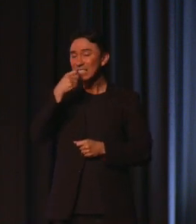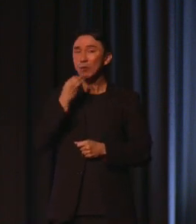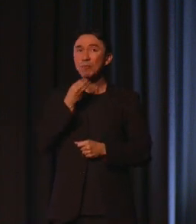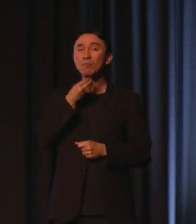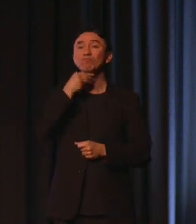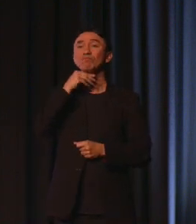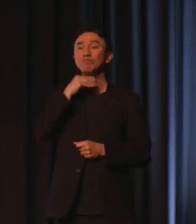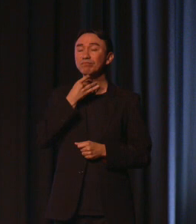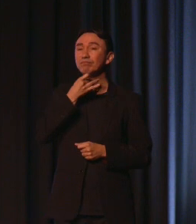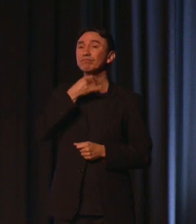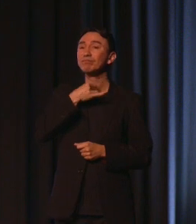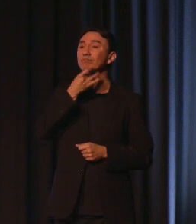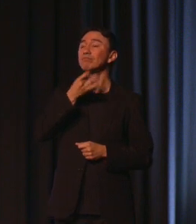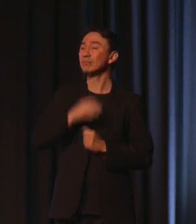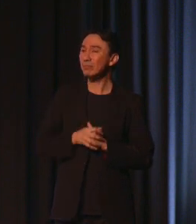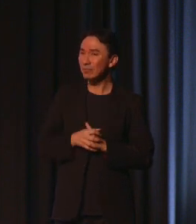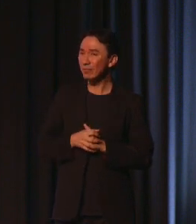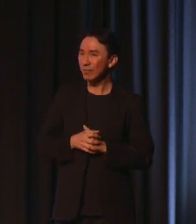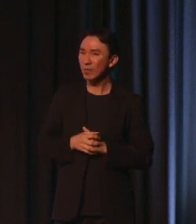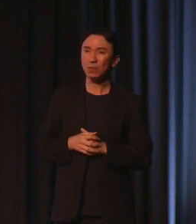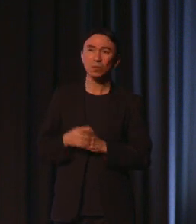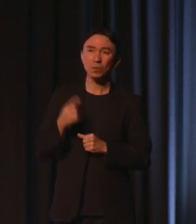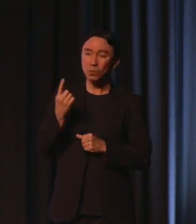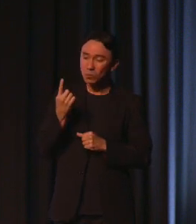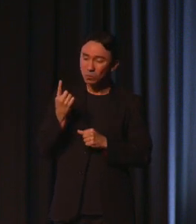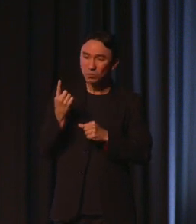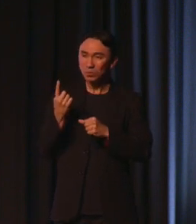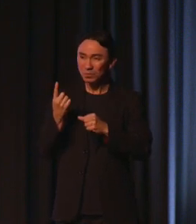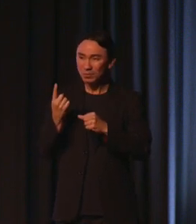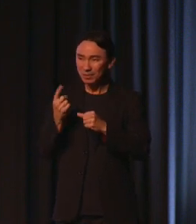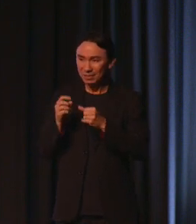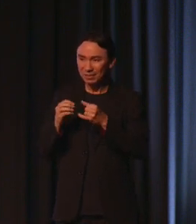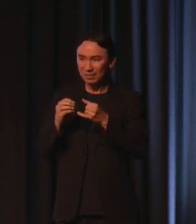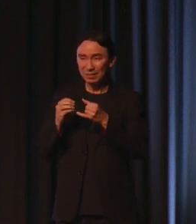né? Então, 1 grão de arroz é o suficiente.